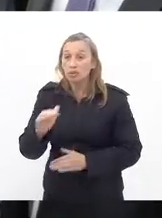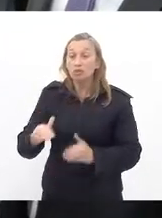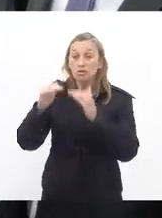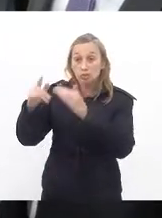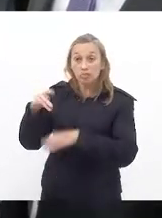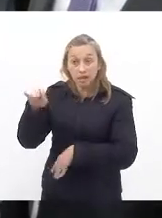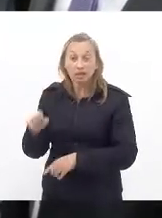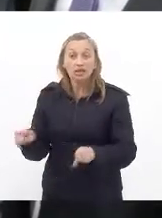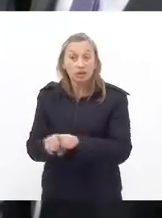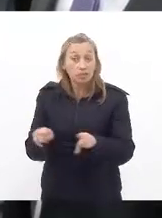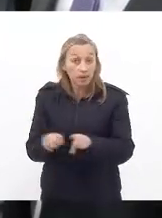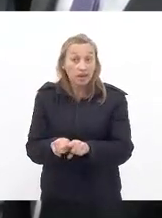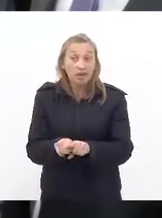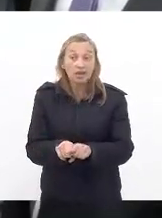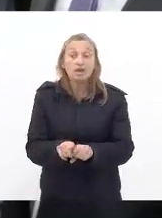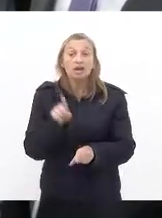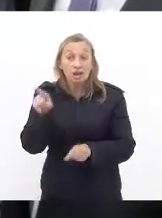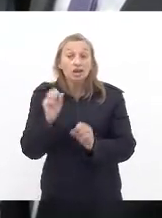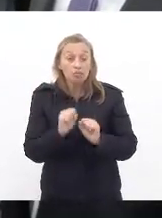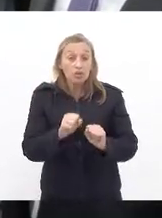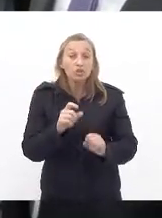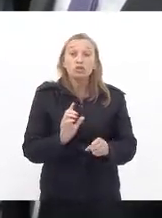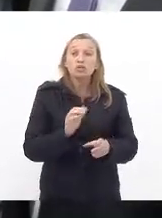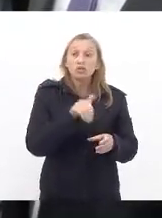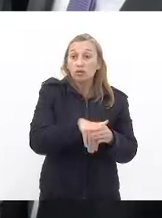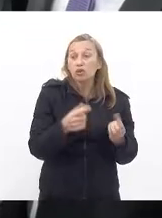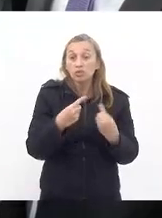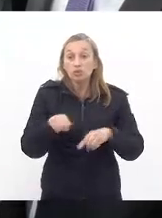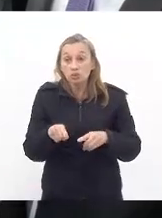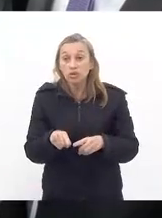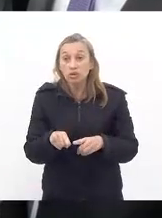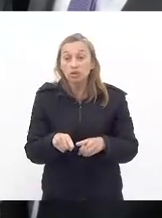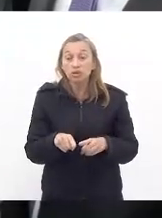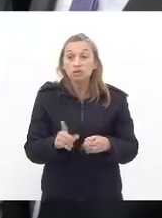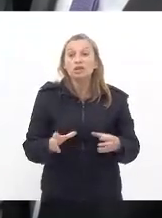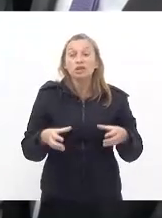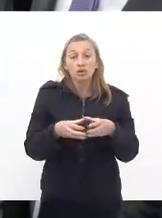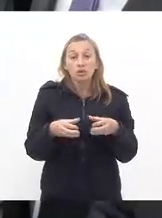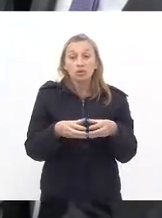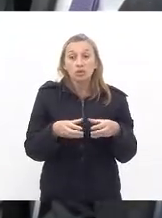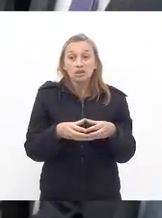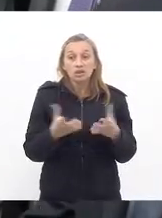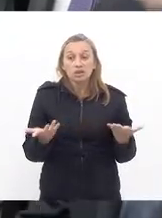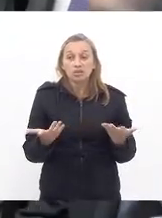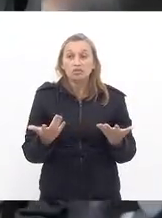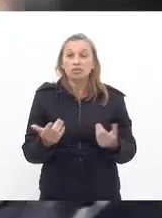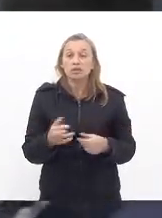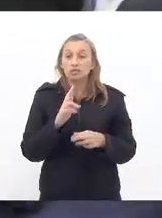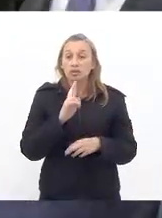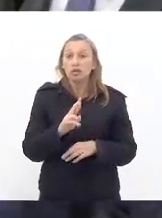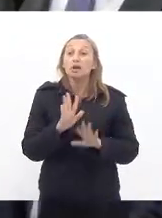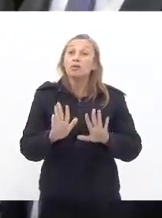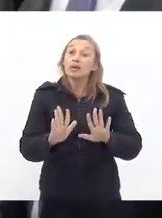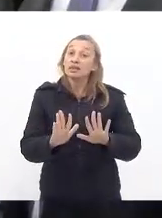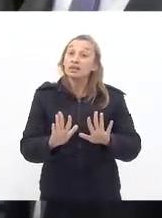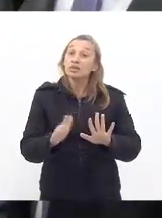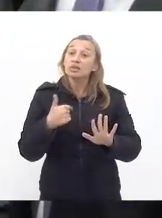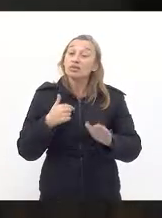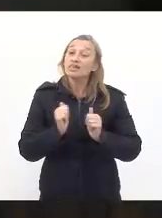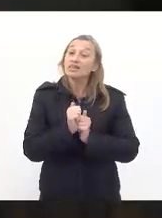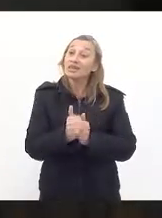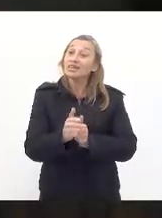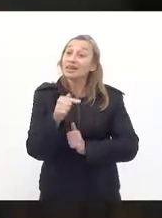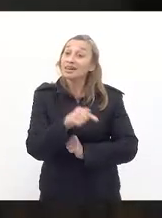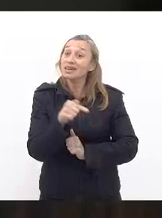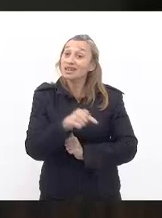suplente também estava presente logo ele pode dar o voto divergente como se tivesse na comissão a reunião da comissão aí eu teria que seguir